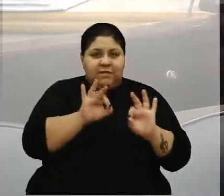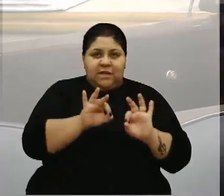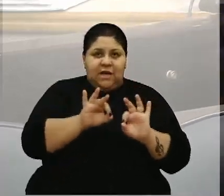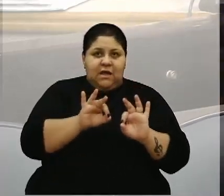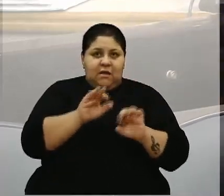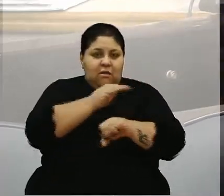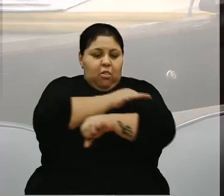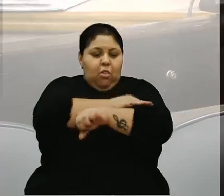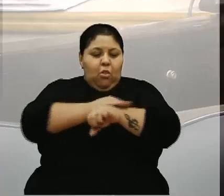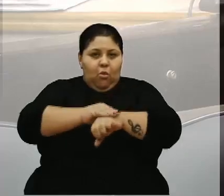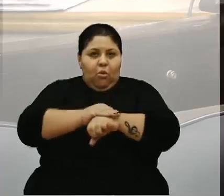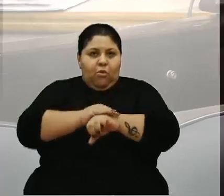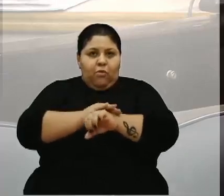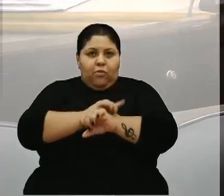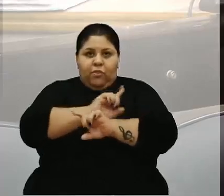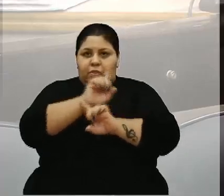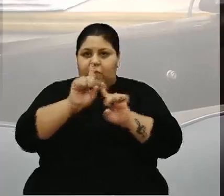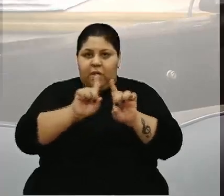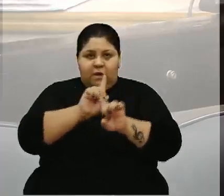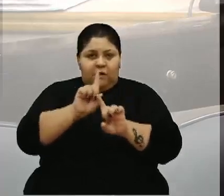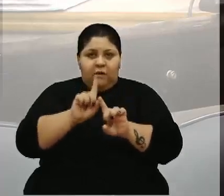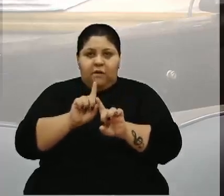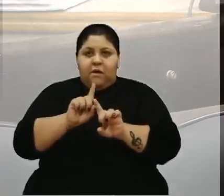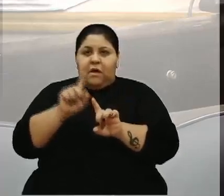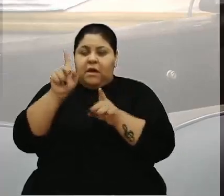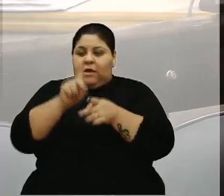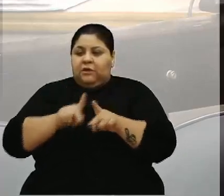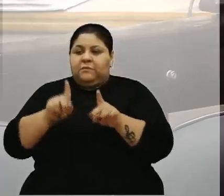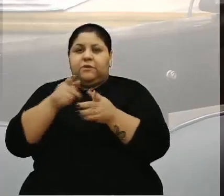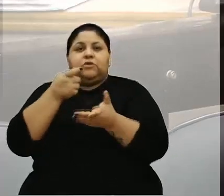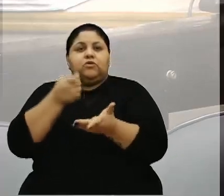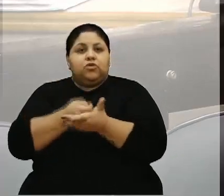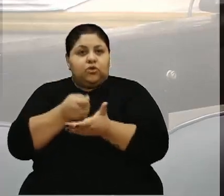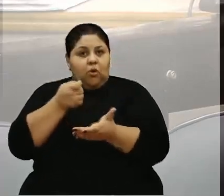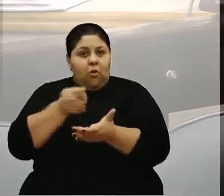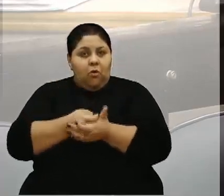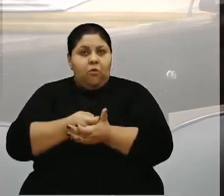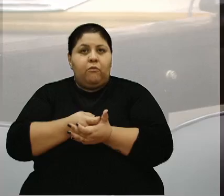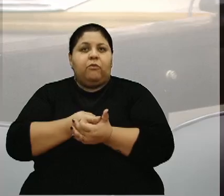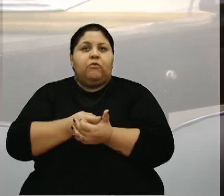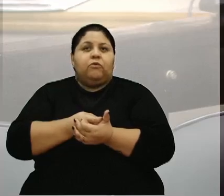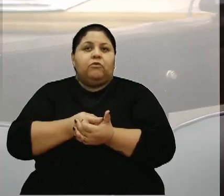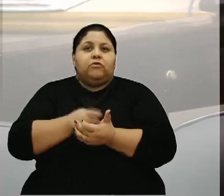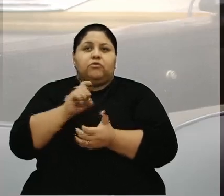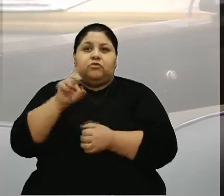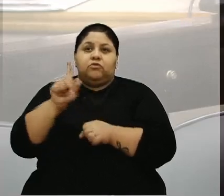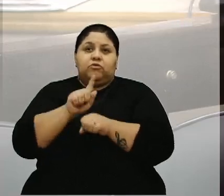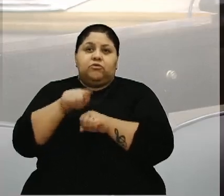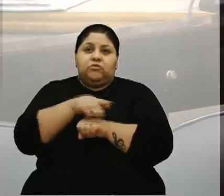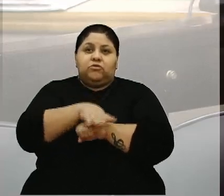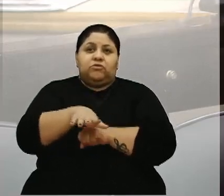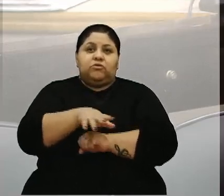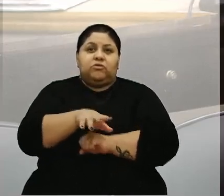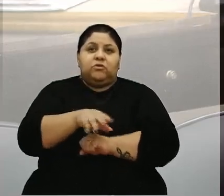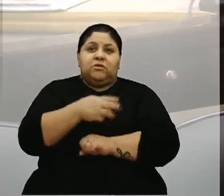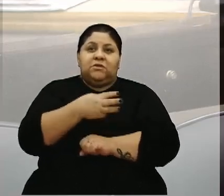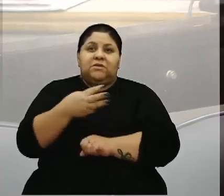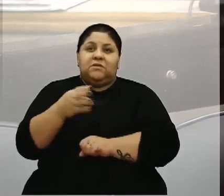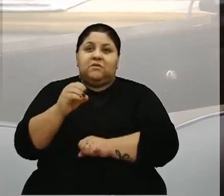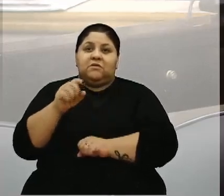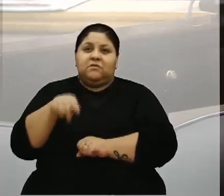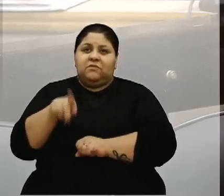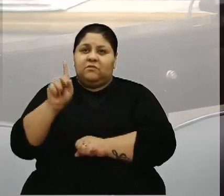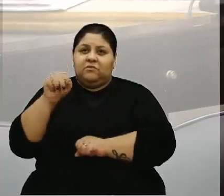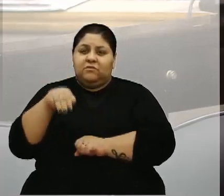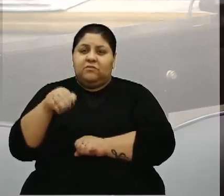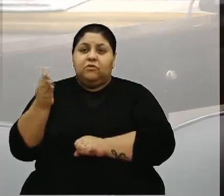povo cobra muito, com razão, os patrulhamentos. De novo, cito Robson. Só em Galópolis, 330 quilômetros. Tu sabe